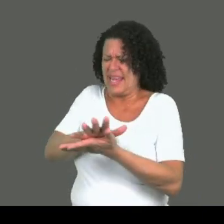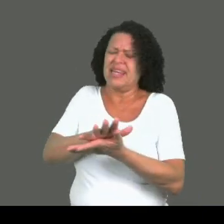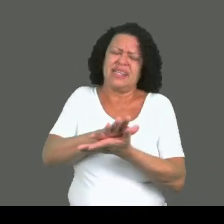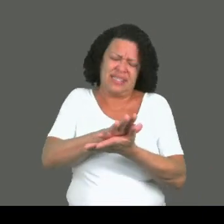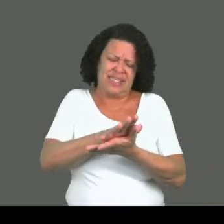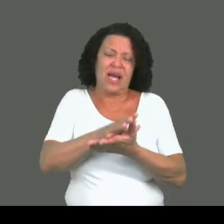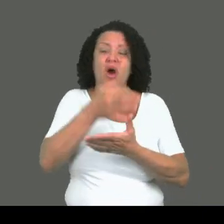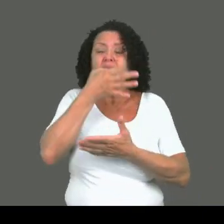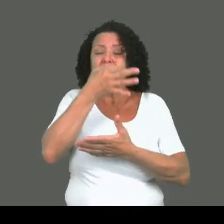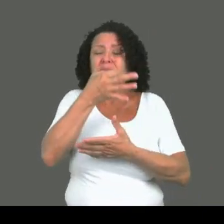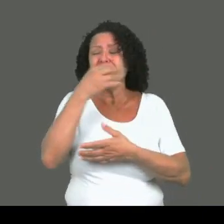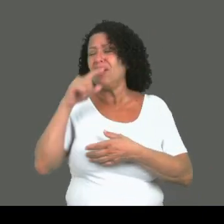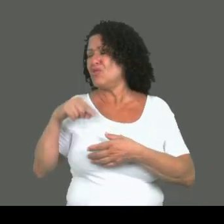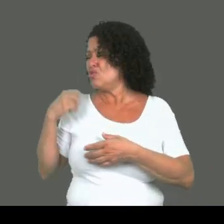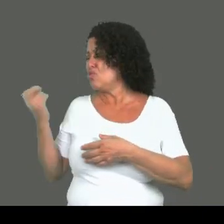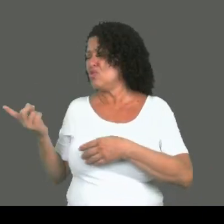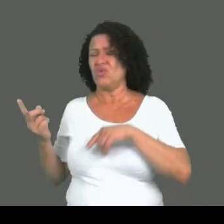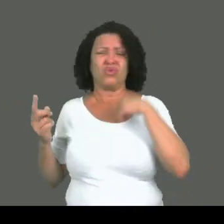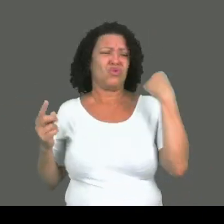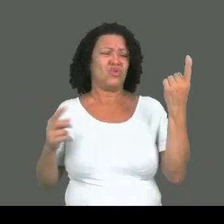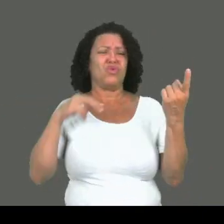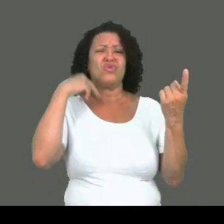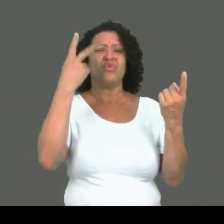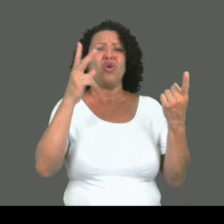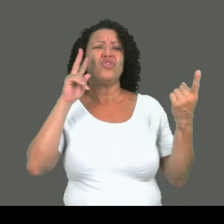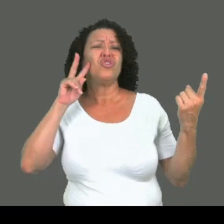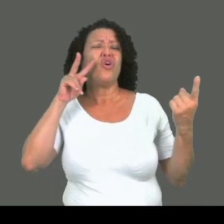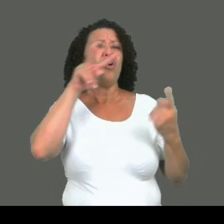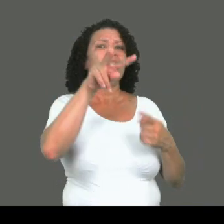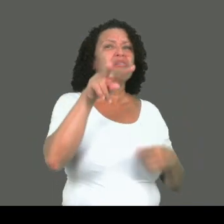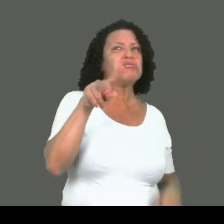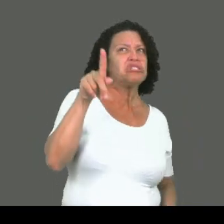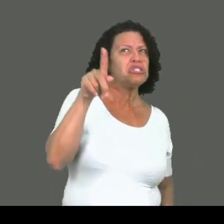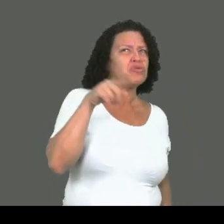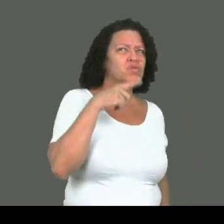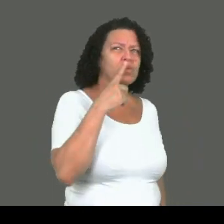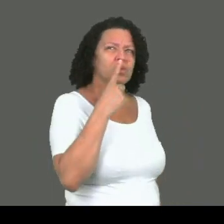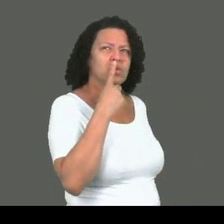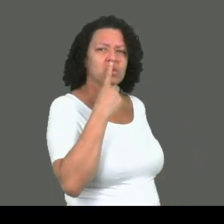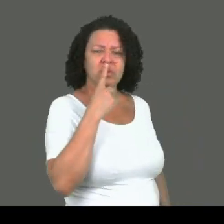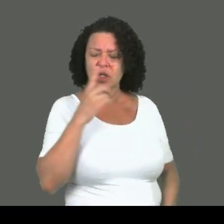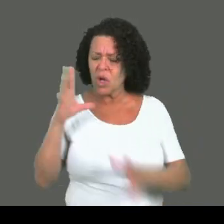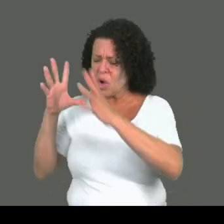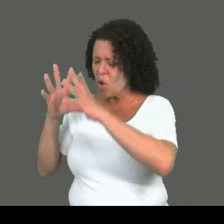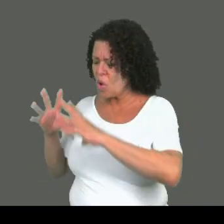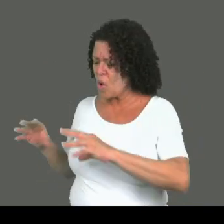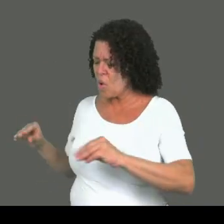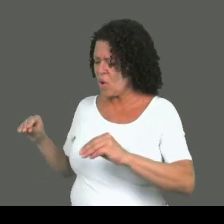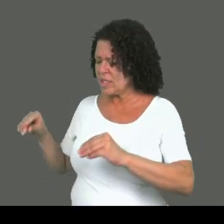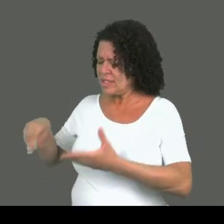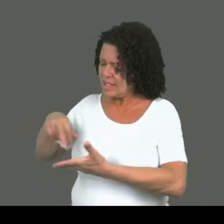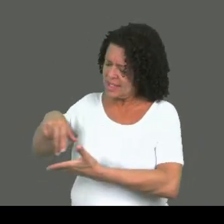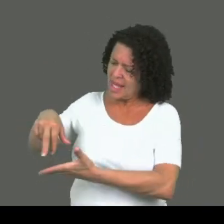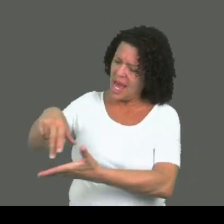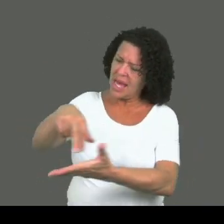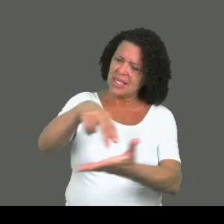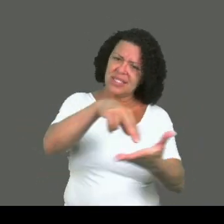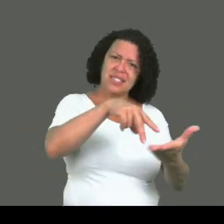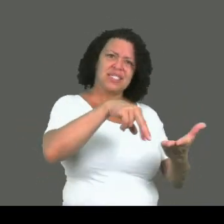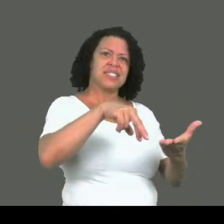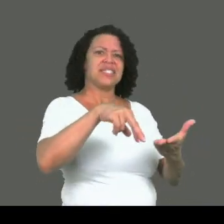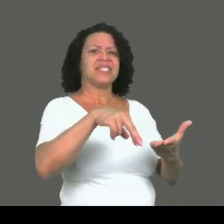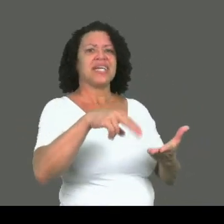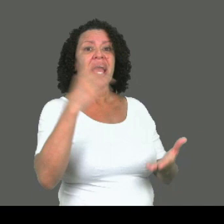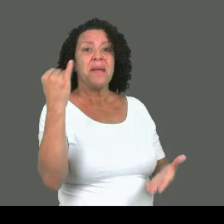da opinião dos outros, de olhar para os outros, cure-se e dance." Então, a